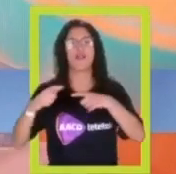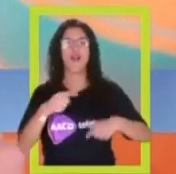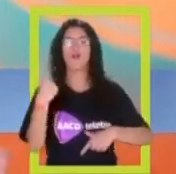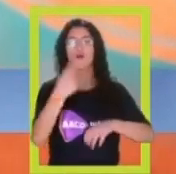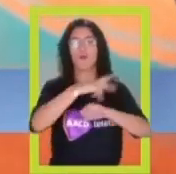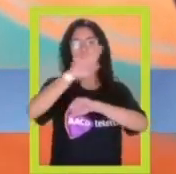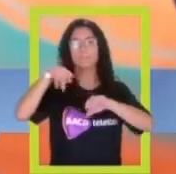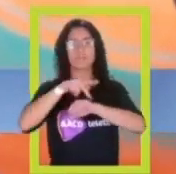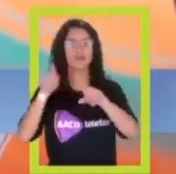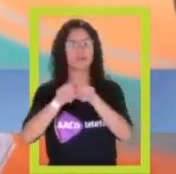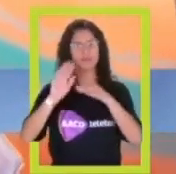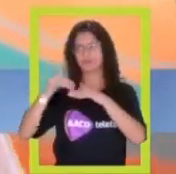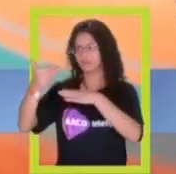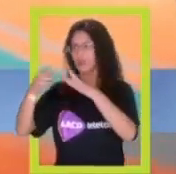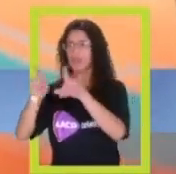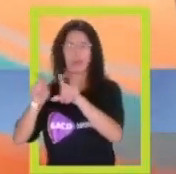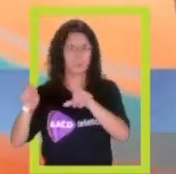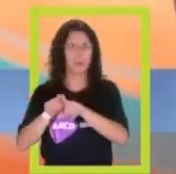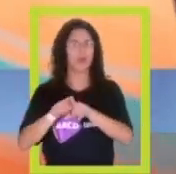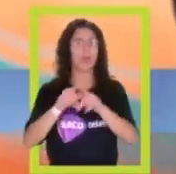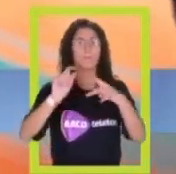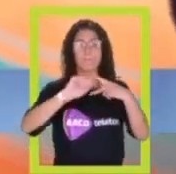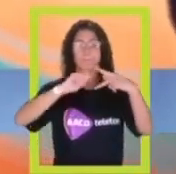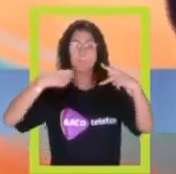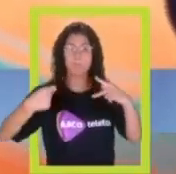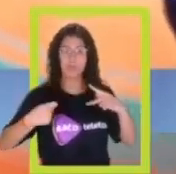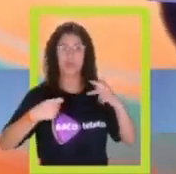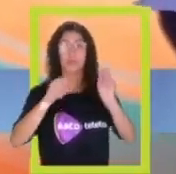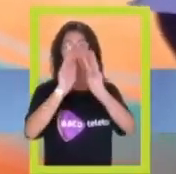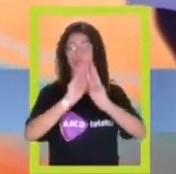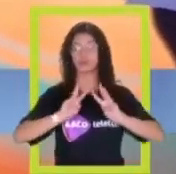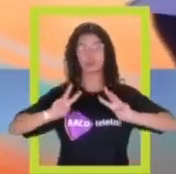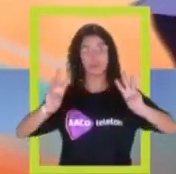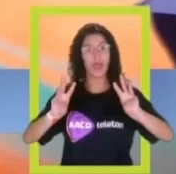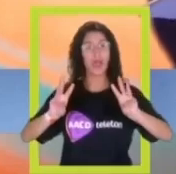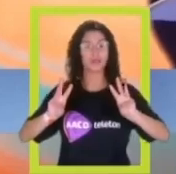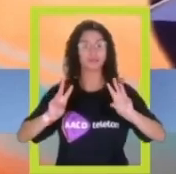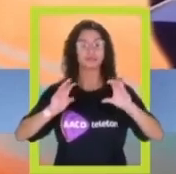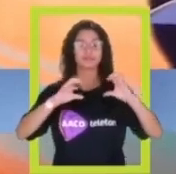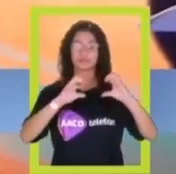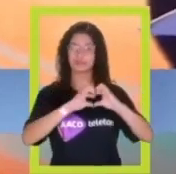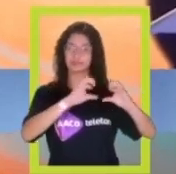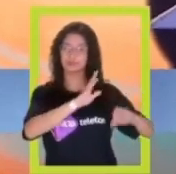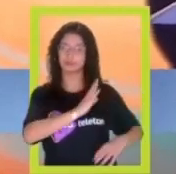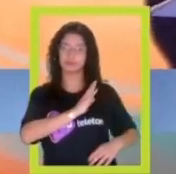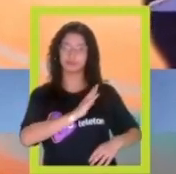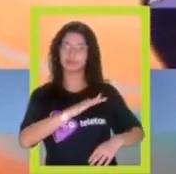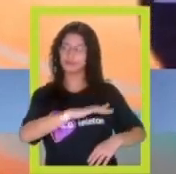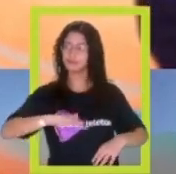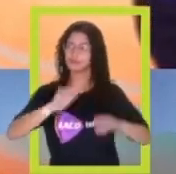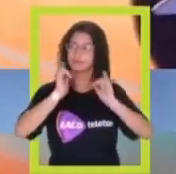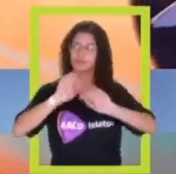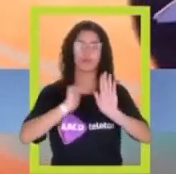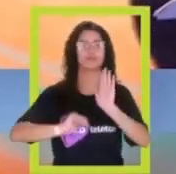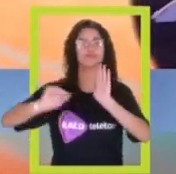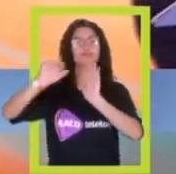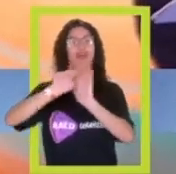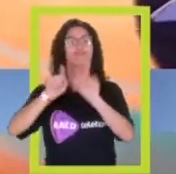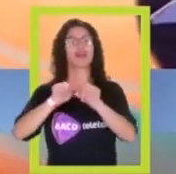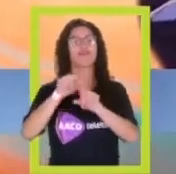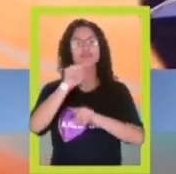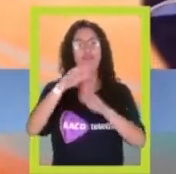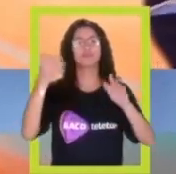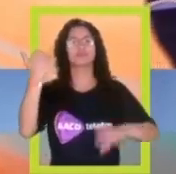nosso país, até fora também, por Pix, pelo site, esse coração de criança vai falar mais alto e vai